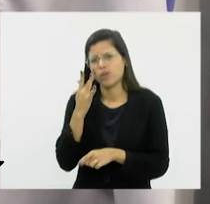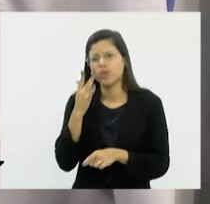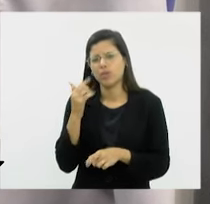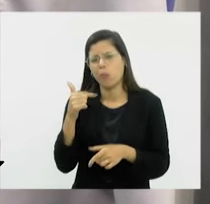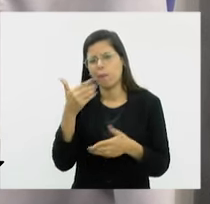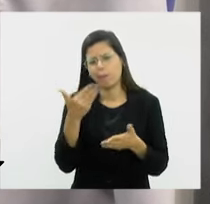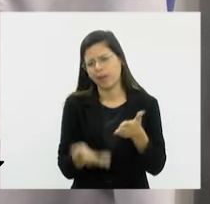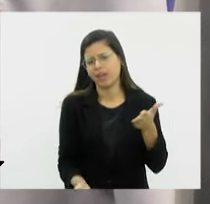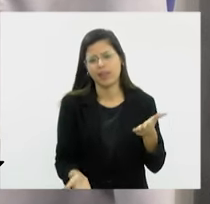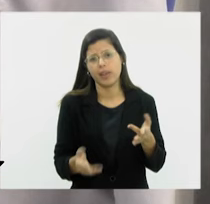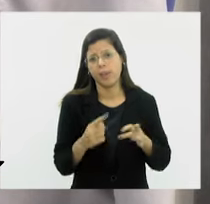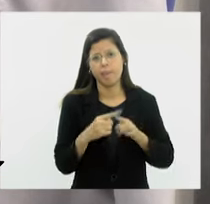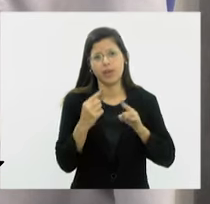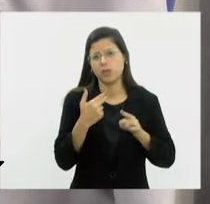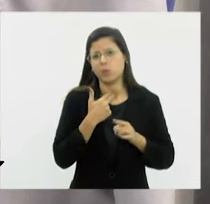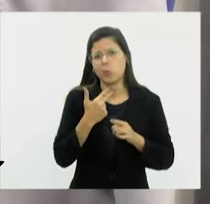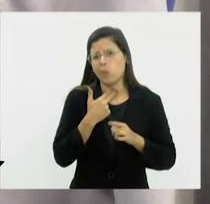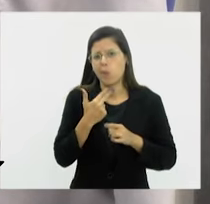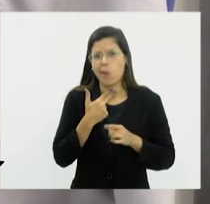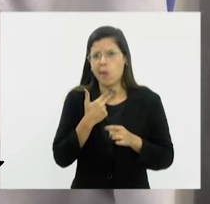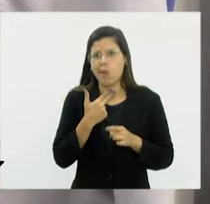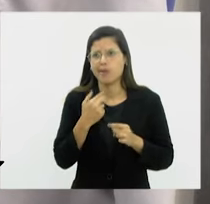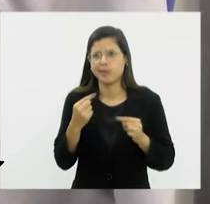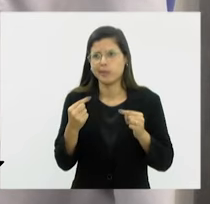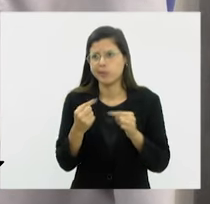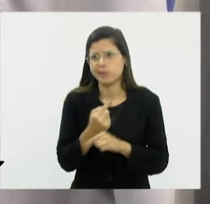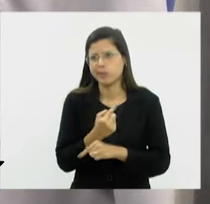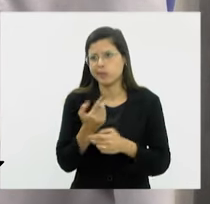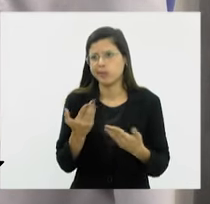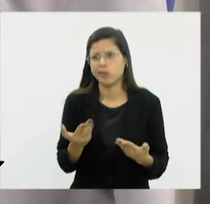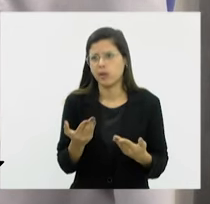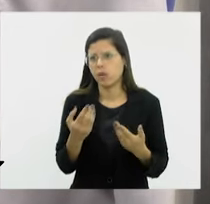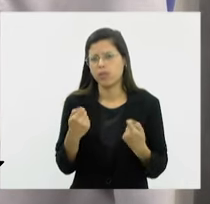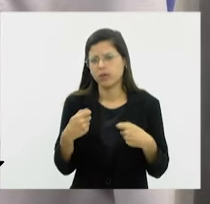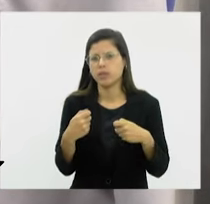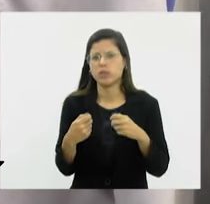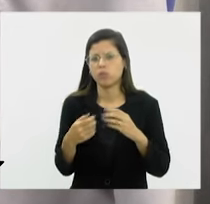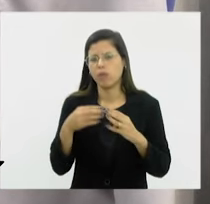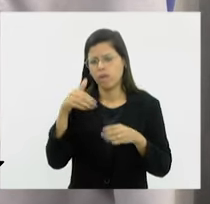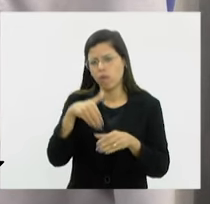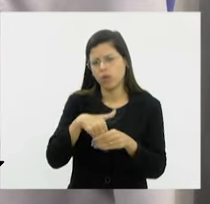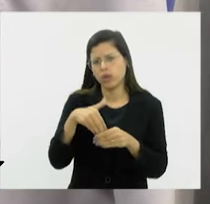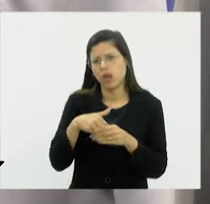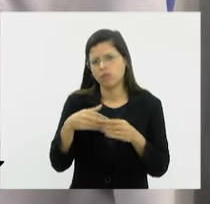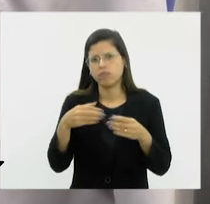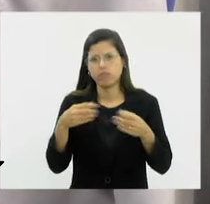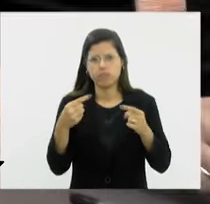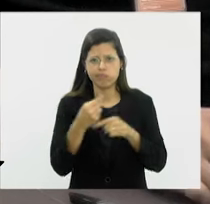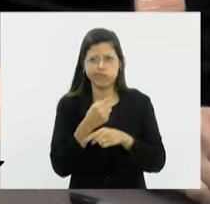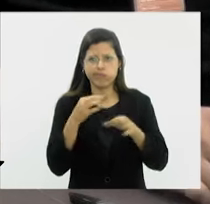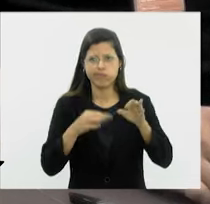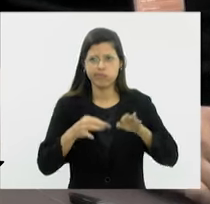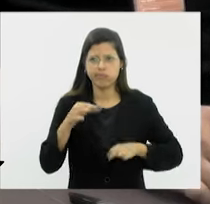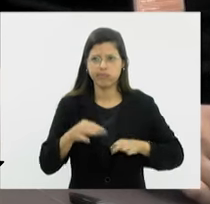Mas eu não poderia ser infiel aqui a chance de apresentar o voto pela injuridicidade. Nesse sentido, e, portanto,